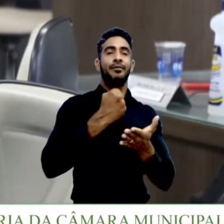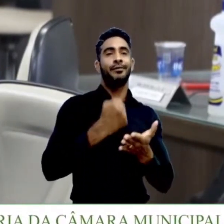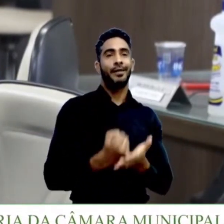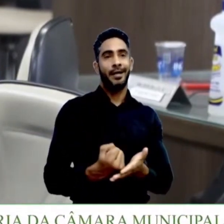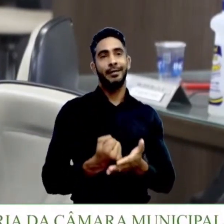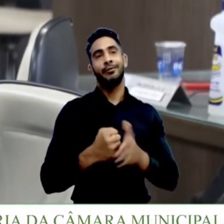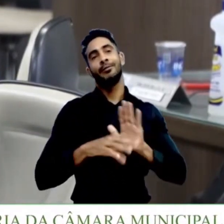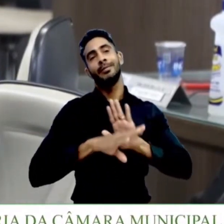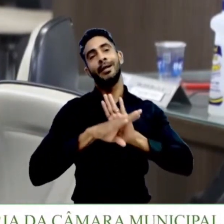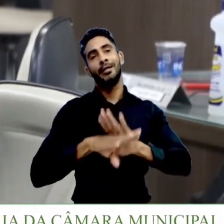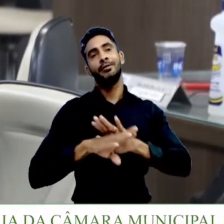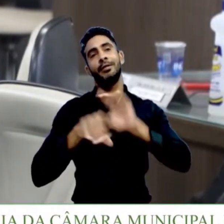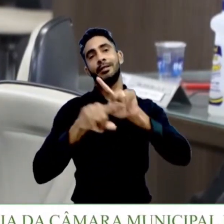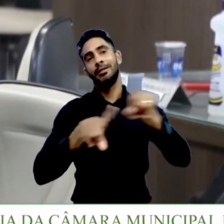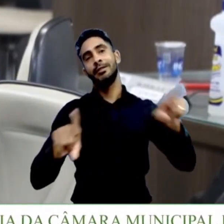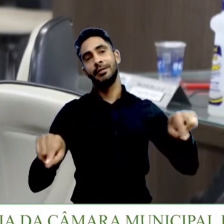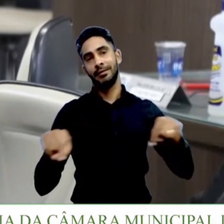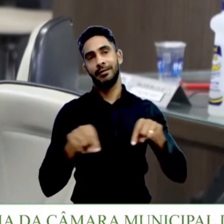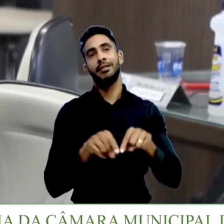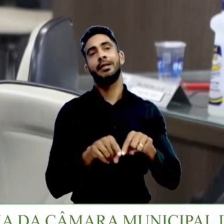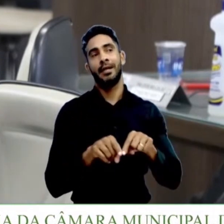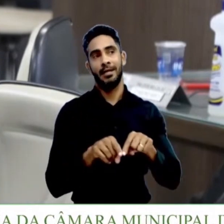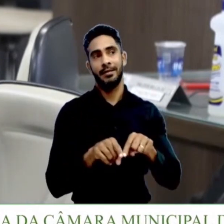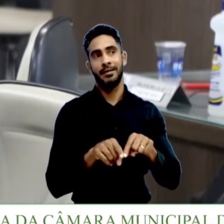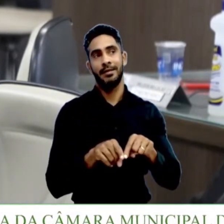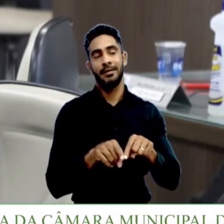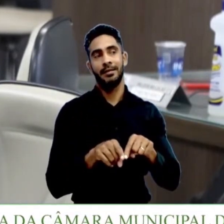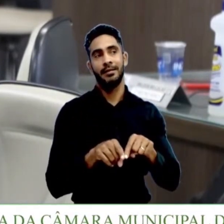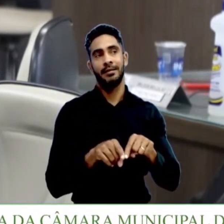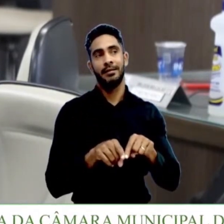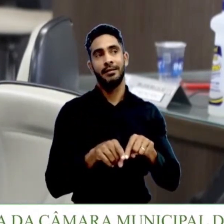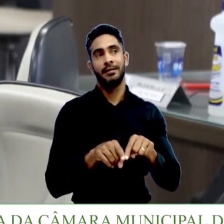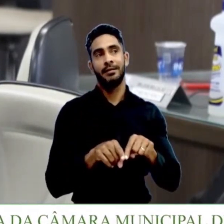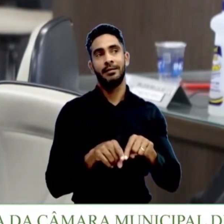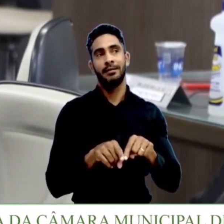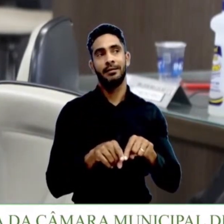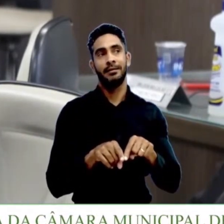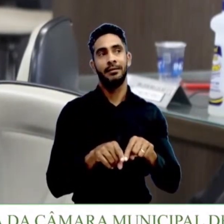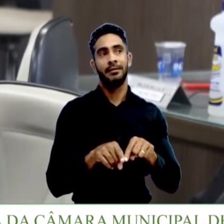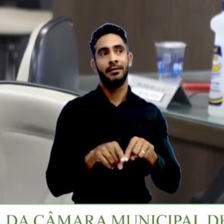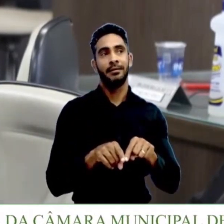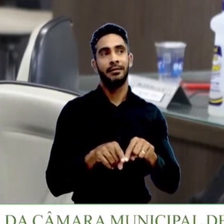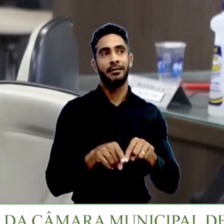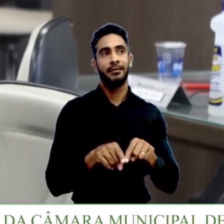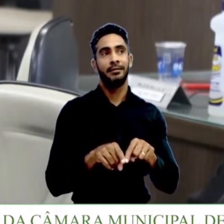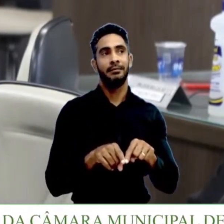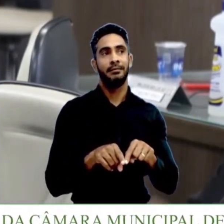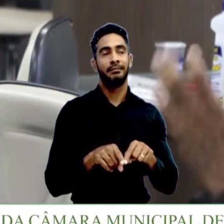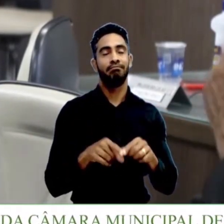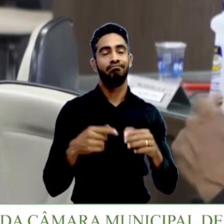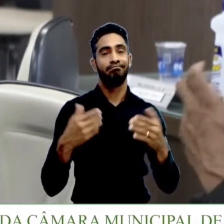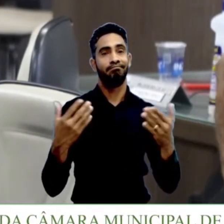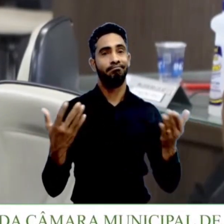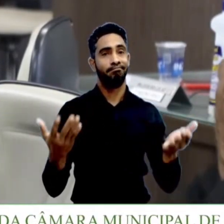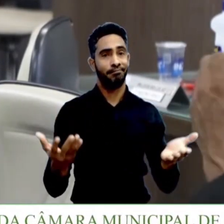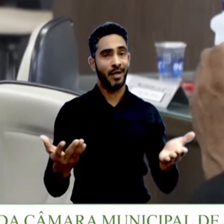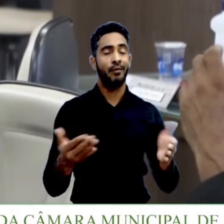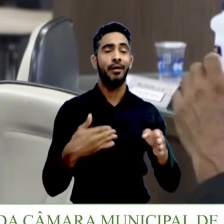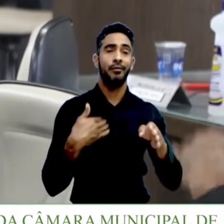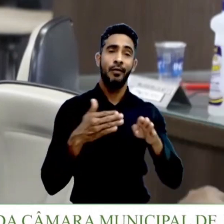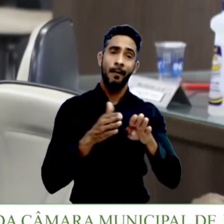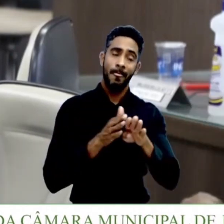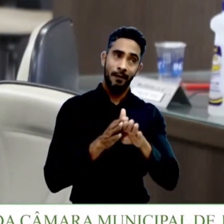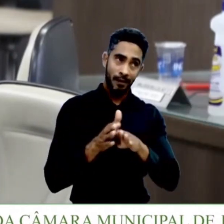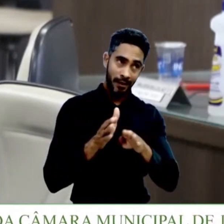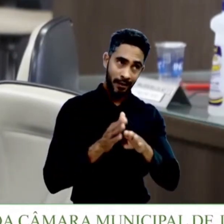um direito delas, que está na nomenclatura, até onde que elas estão me relatando, está como auxiliar. Até orientei